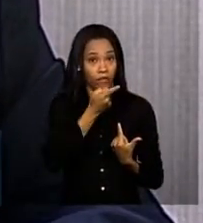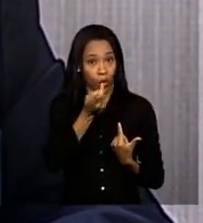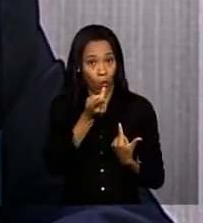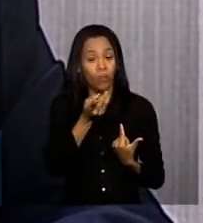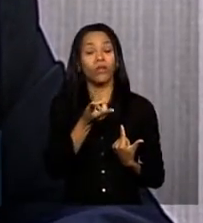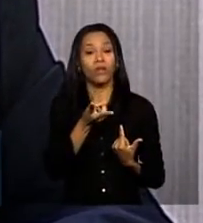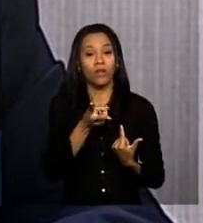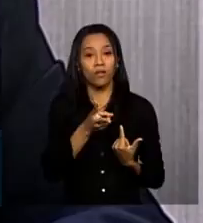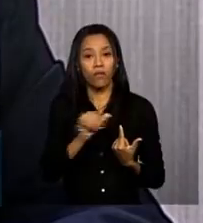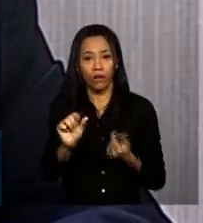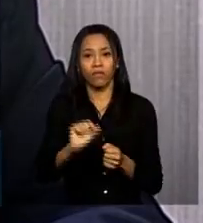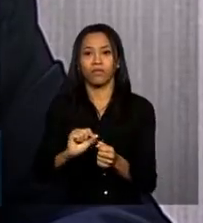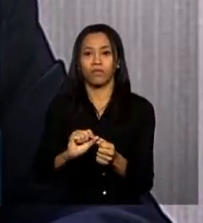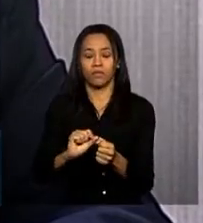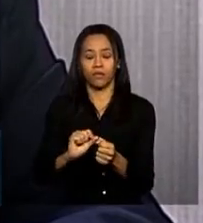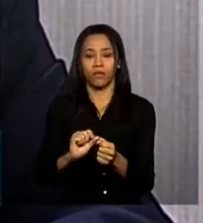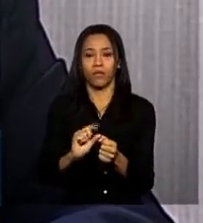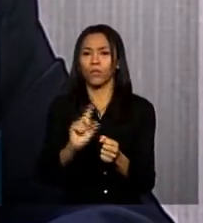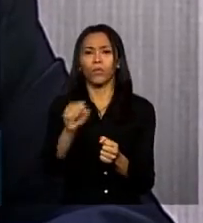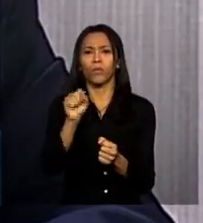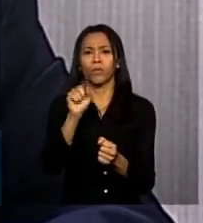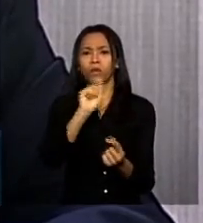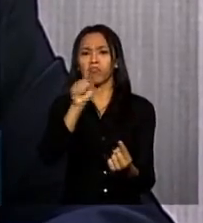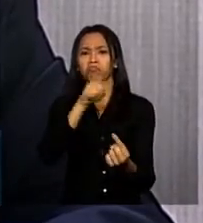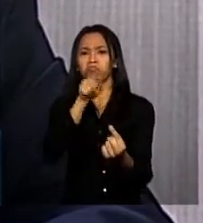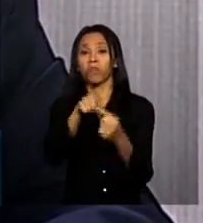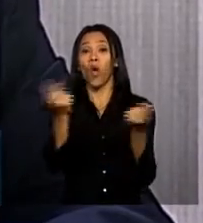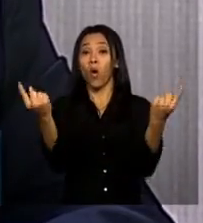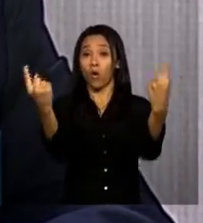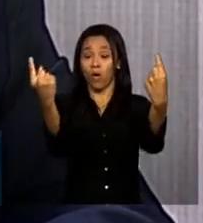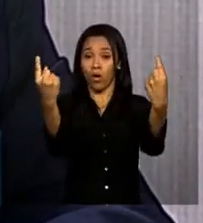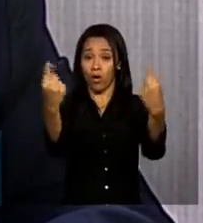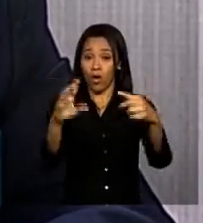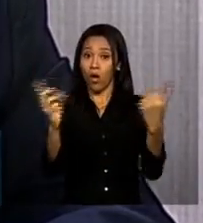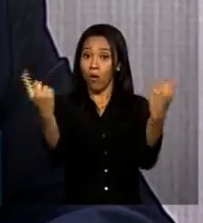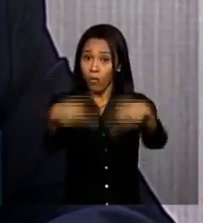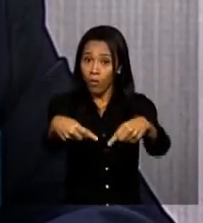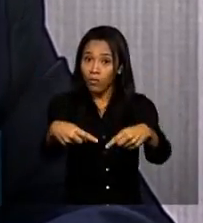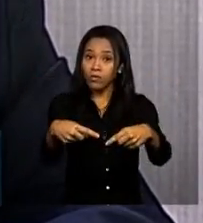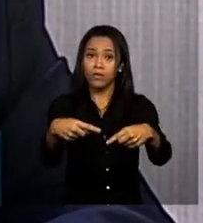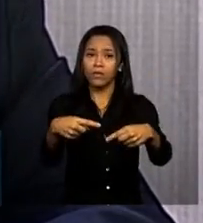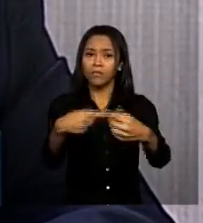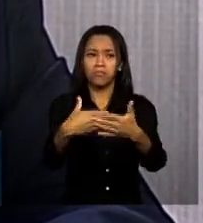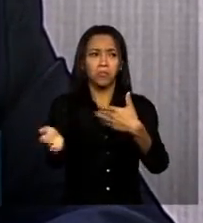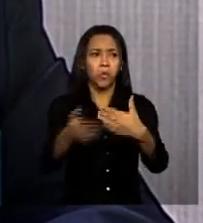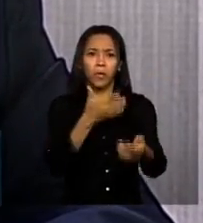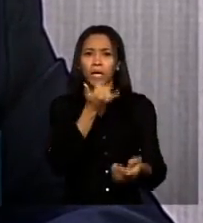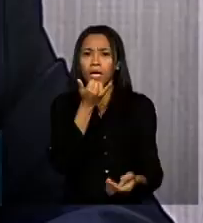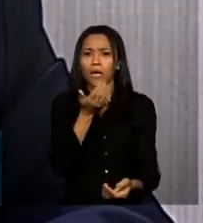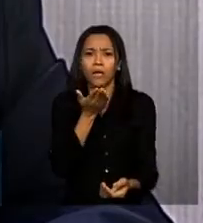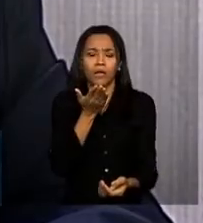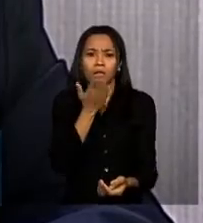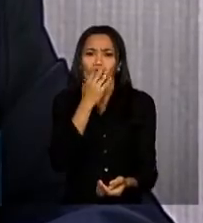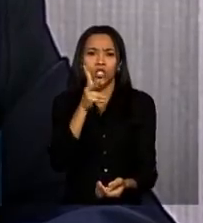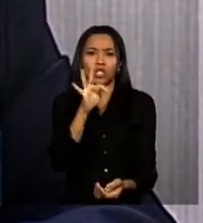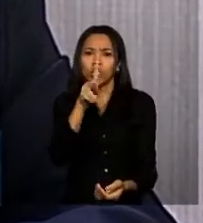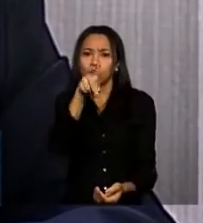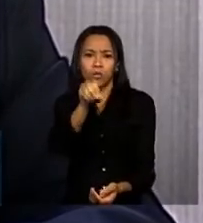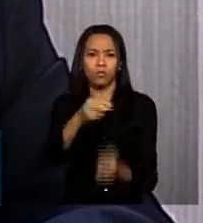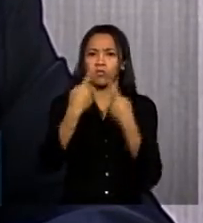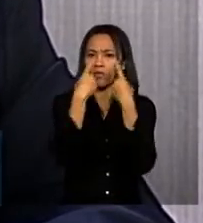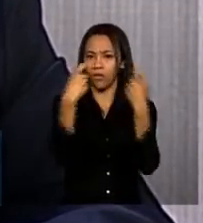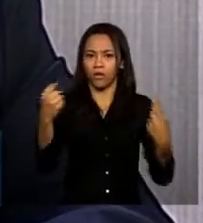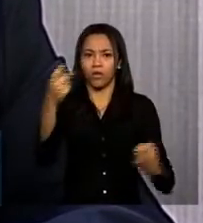fará, que é o combate a todo e qualquer tipo de violência no nosso país, o